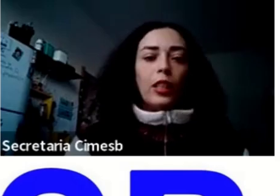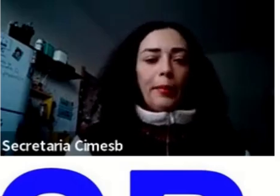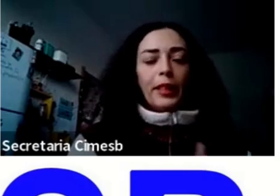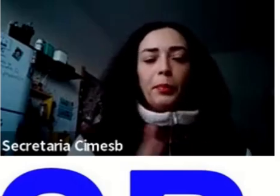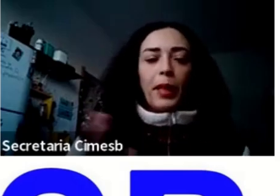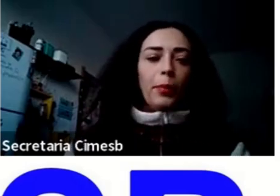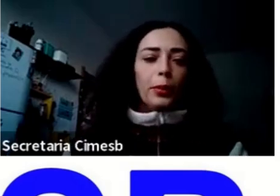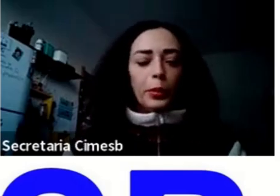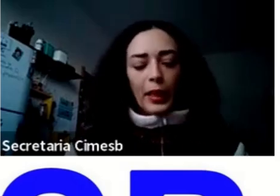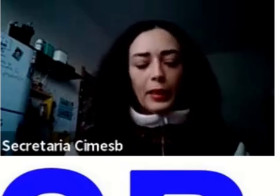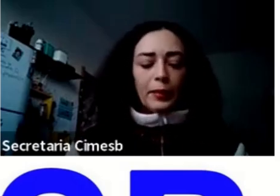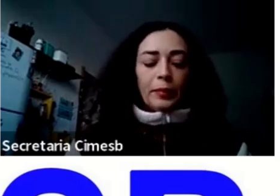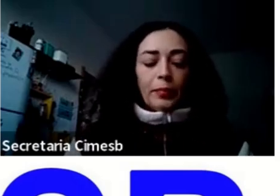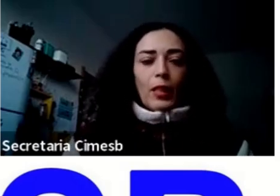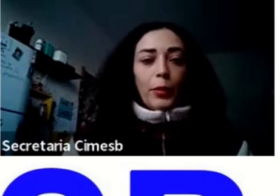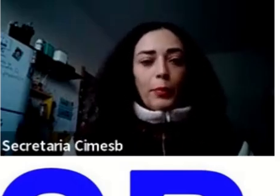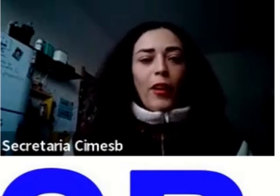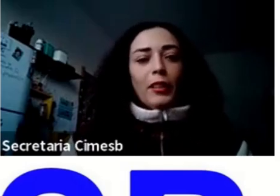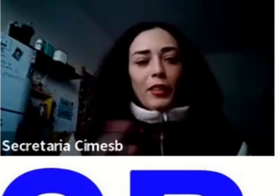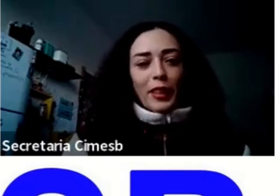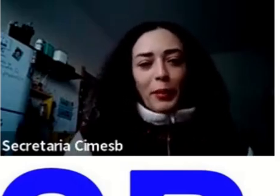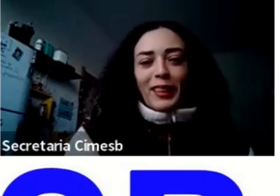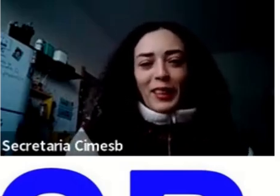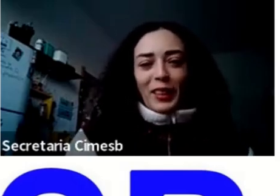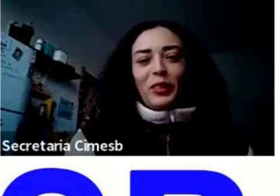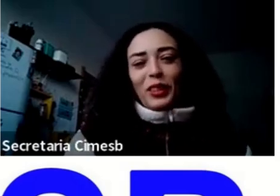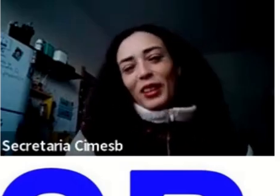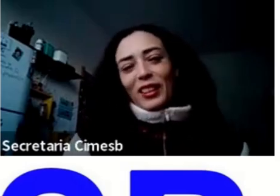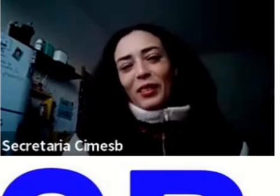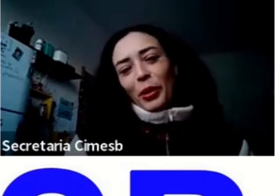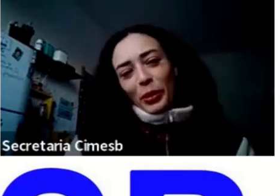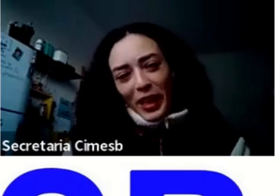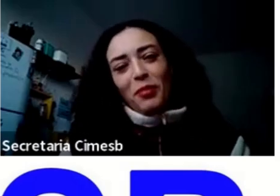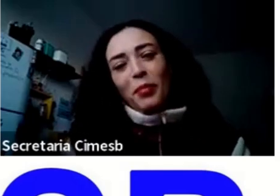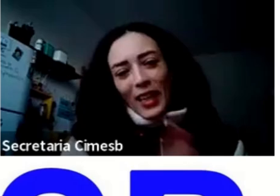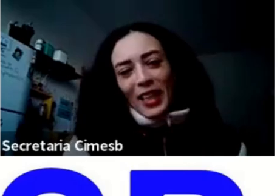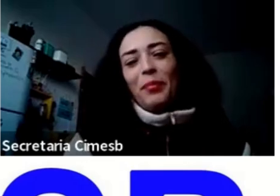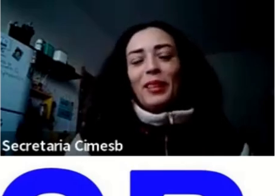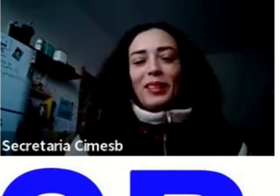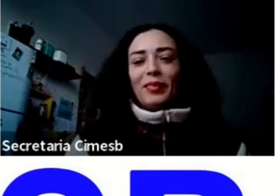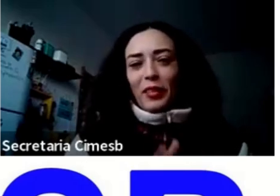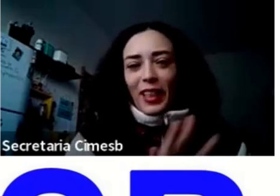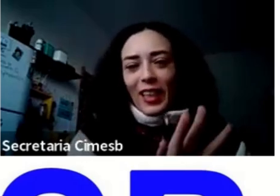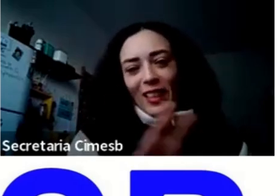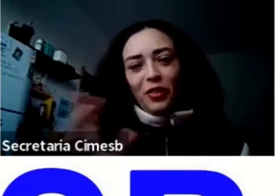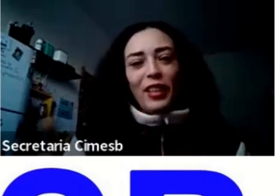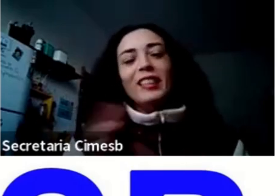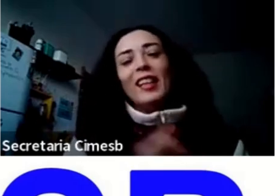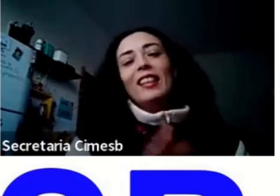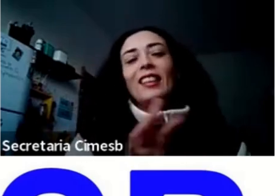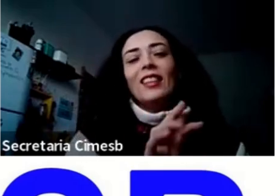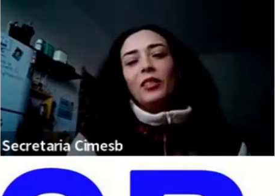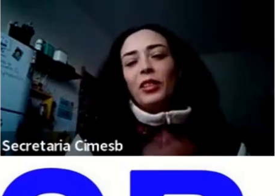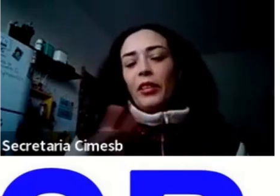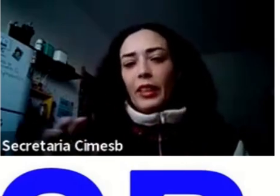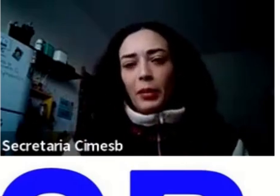tradução, que é de Libras para português. E depois faço a interpretação de português para Libras. Então, eu tenho essa